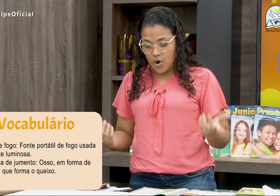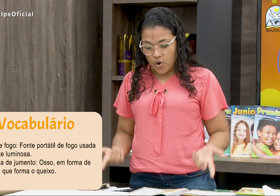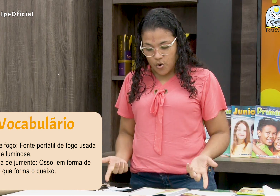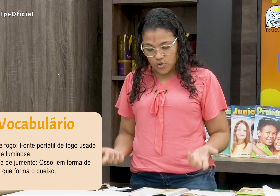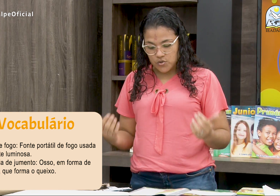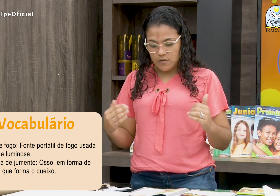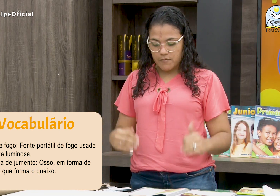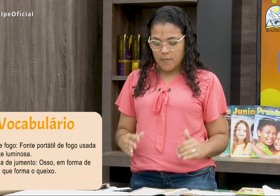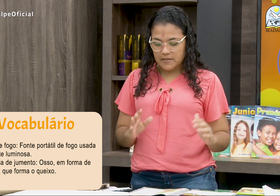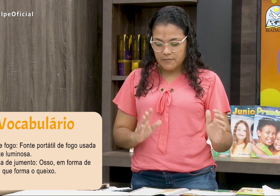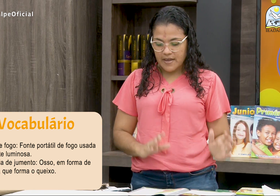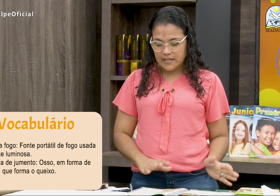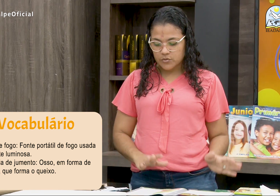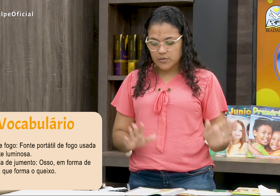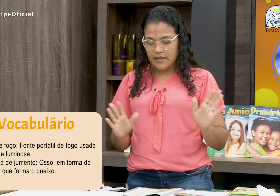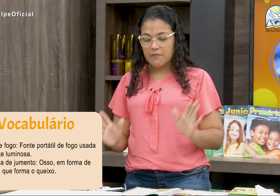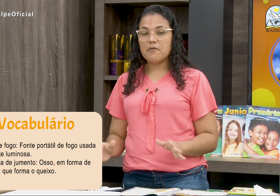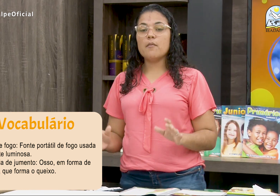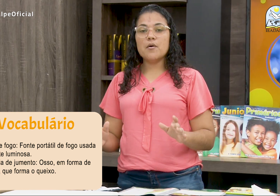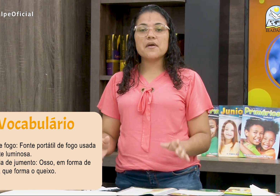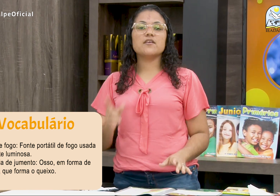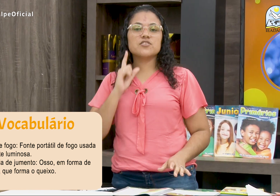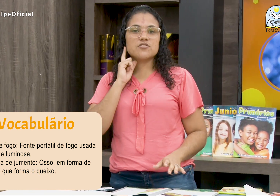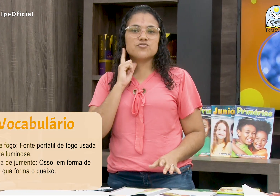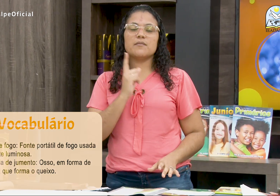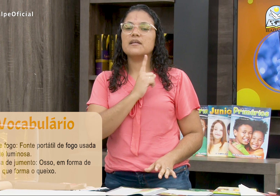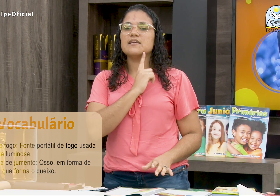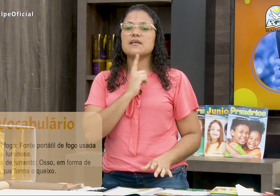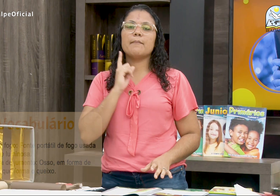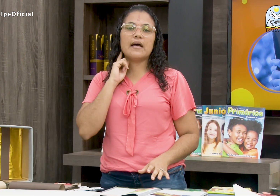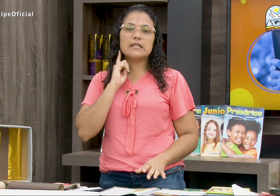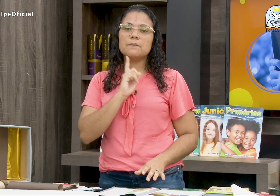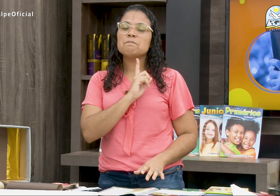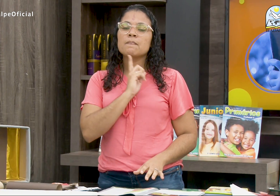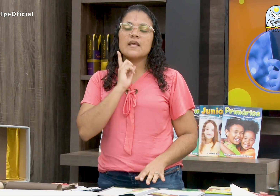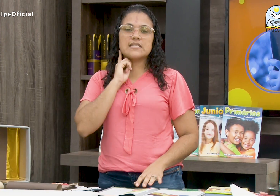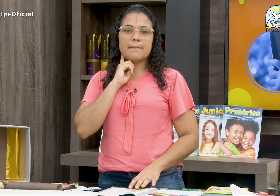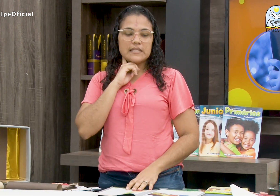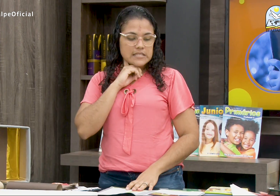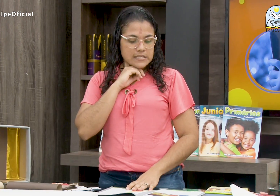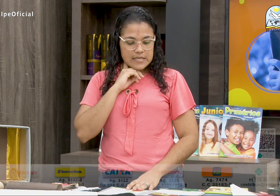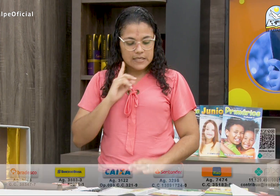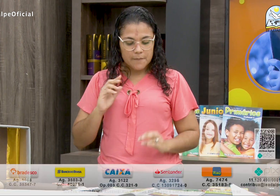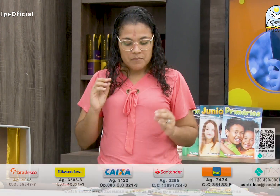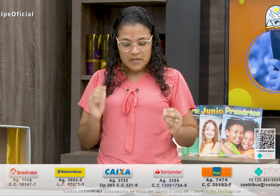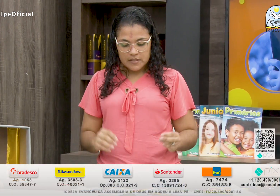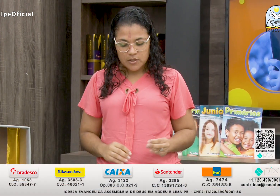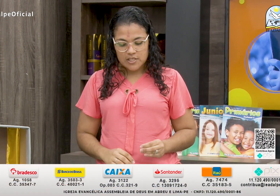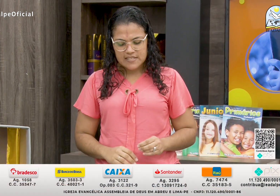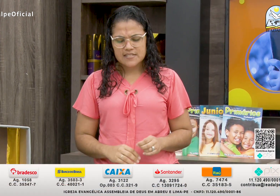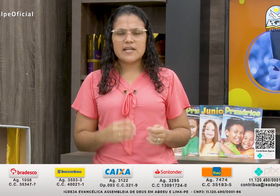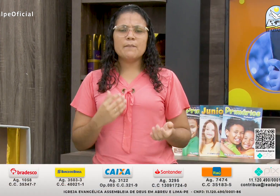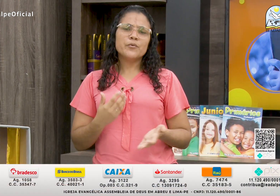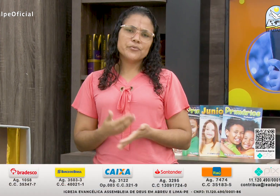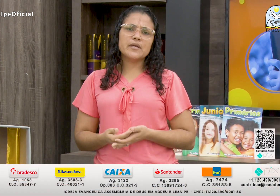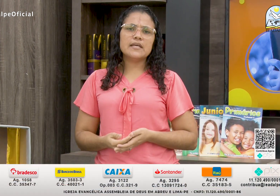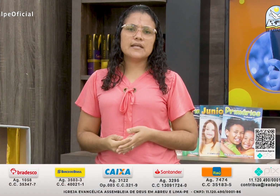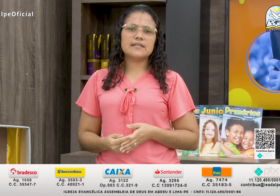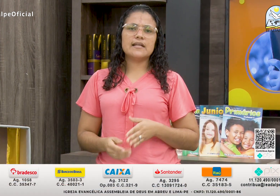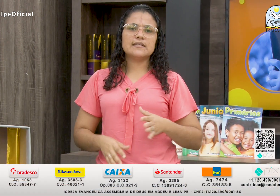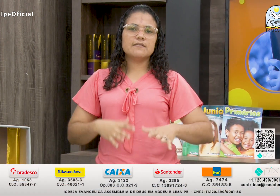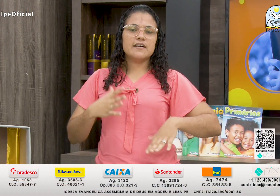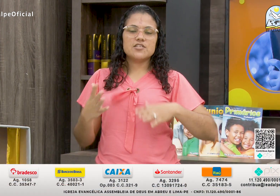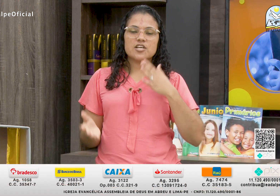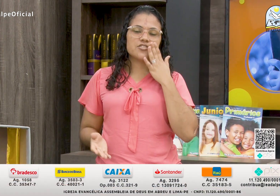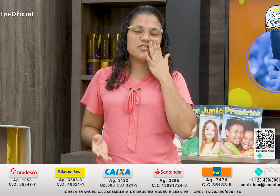assim: osso em forma de ferradura que forma o queixo, que é justamente essa parte, essa partezinha aqui. Então, a nossa lição, ela é muito rica,